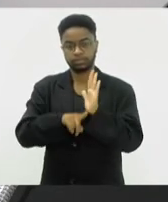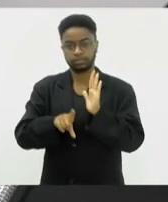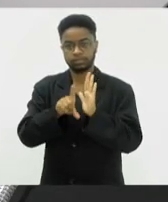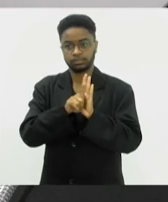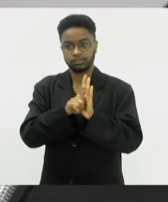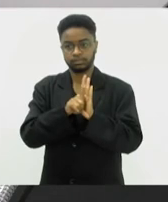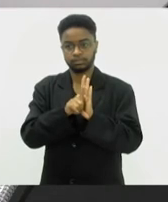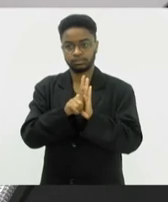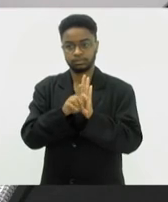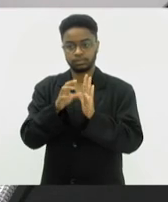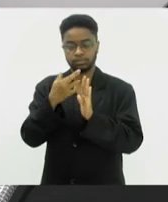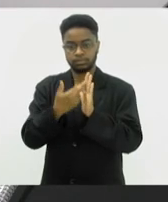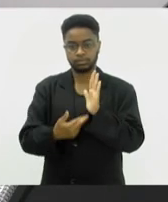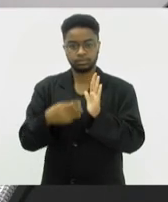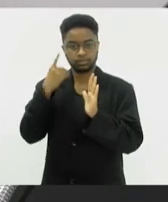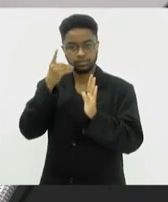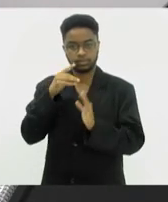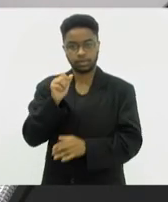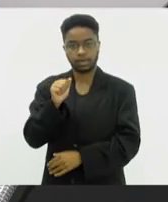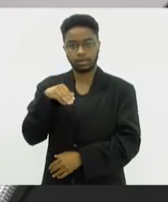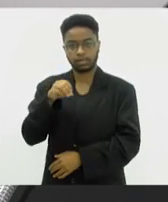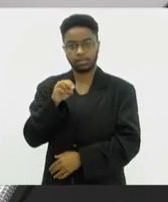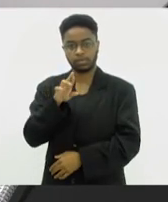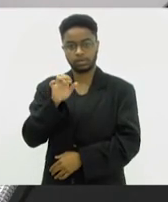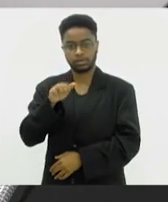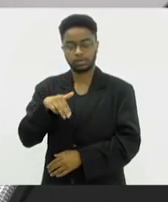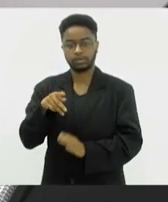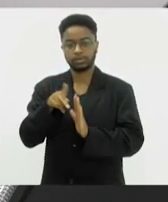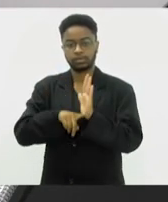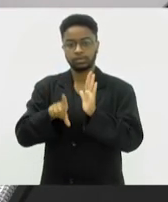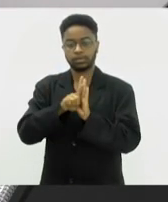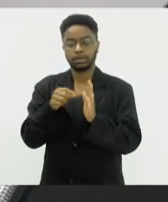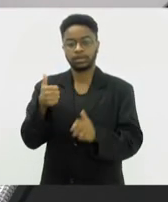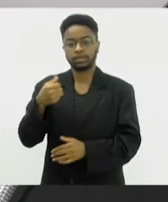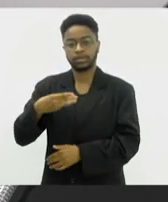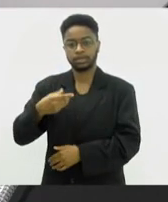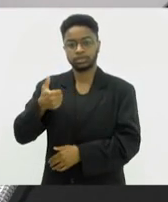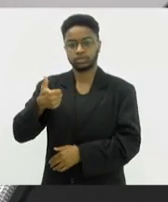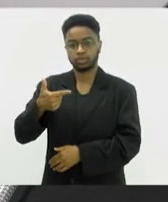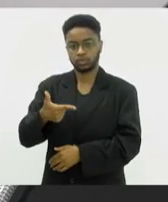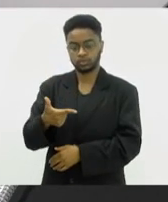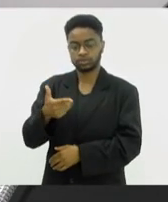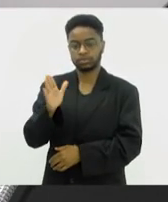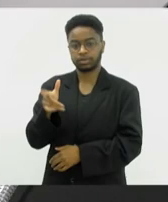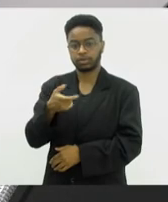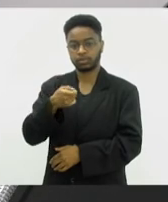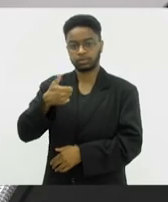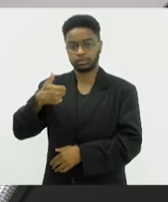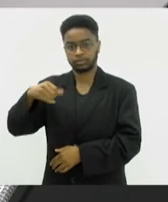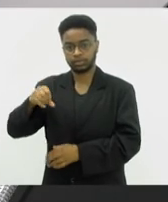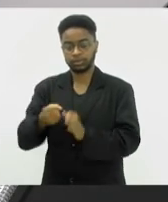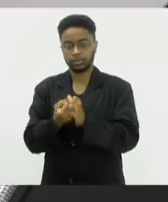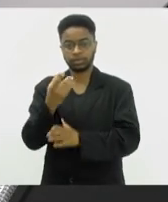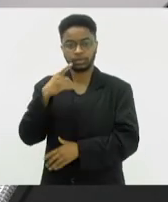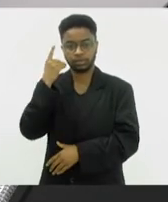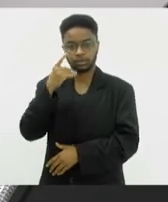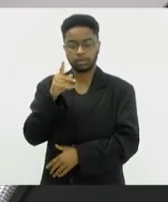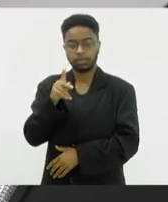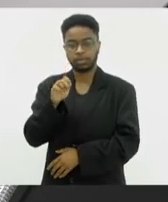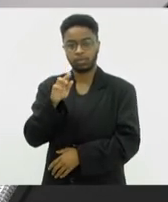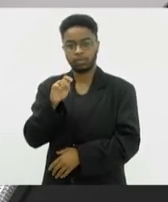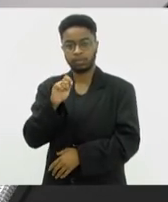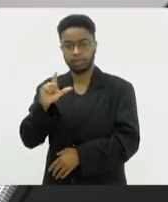O relator, deputado Rodrigo Amorim. Projeto de lei 1312 de 19, de autoria do deputado Felipe